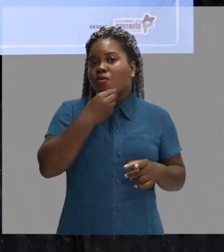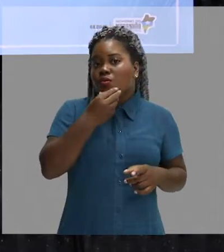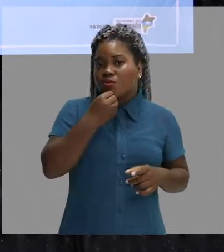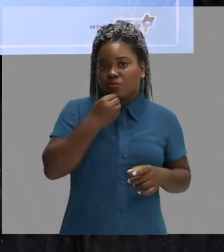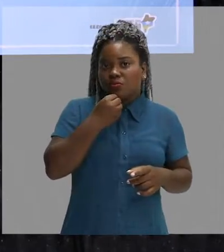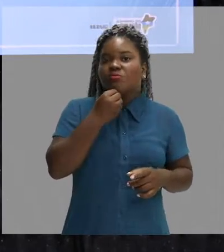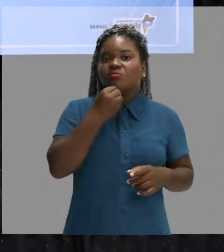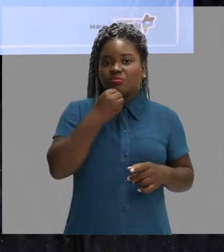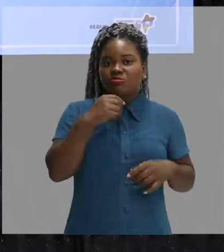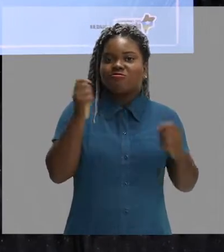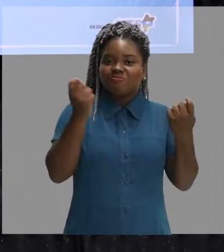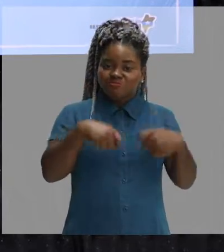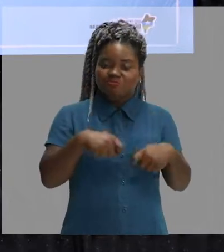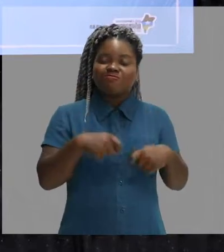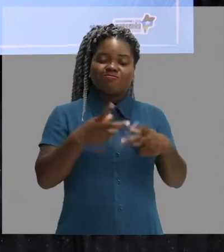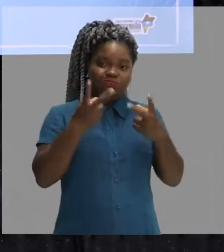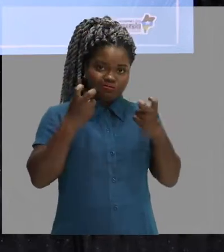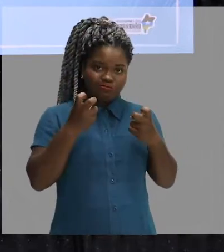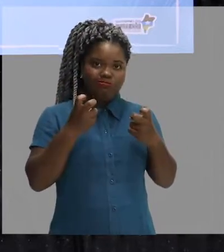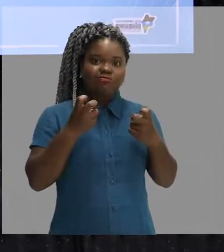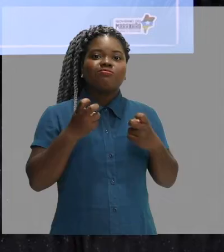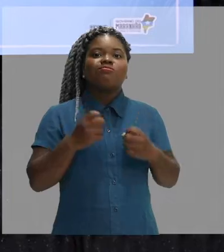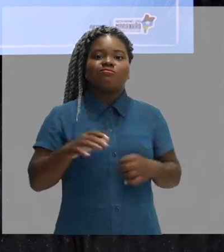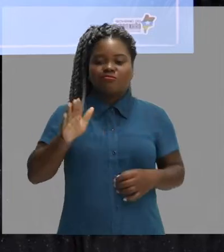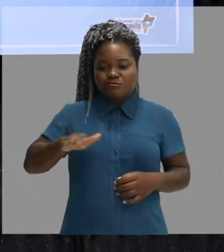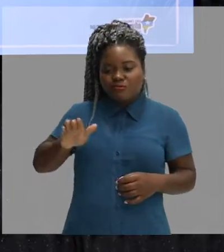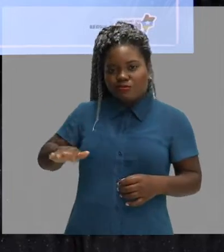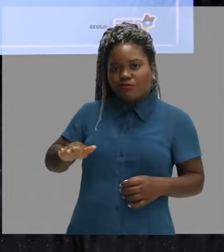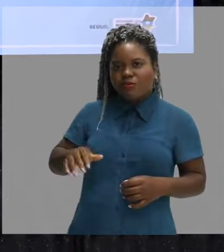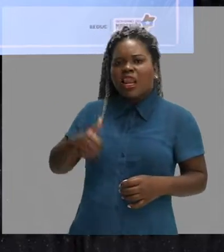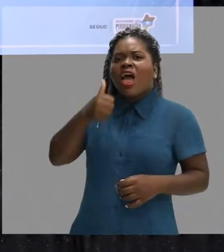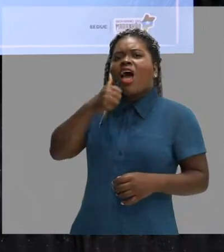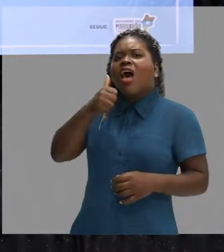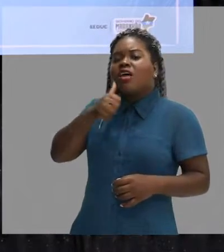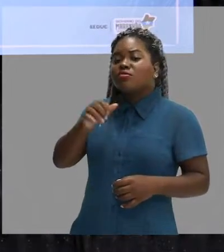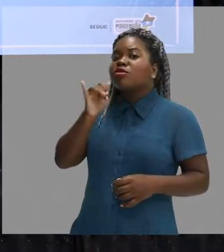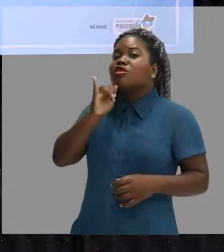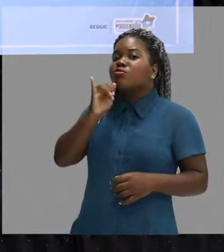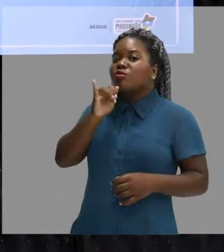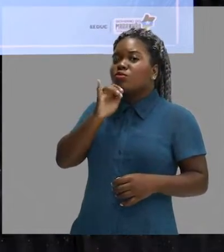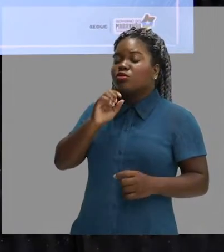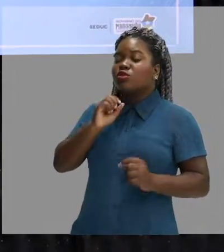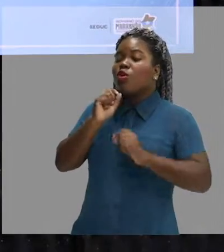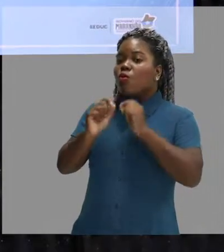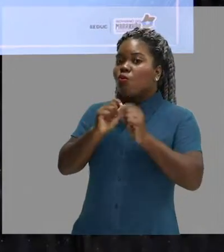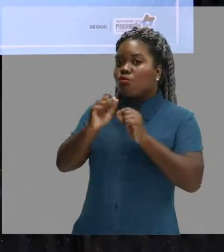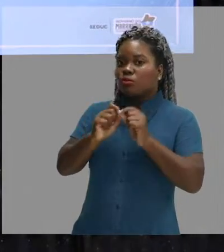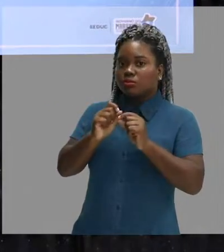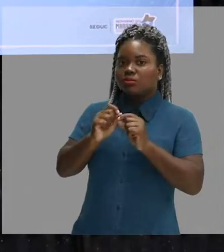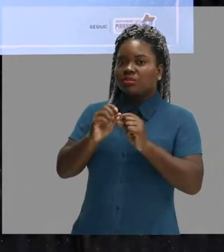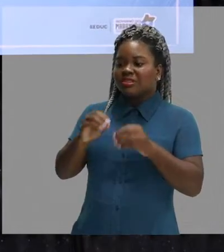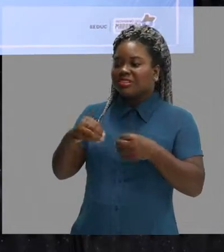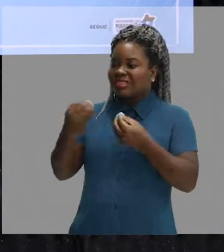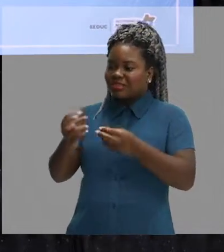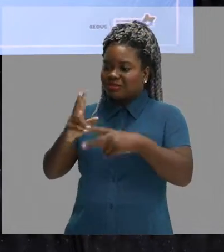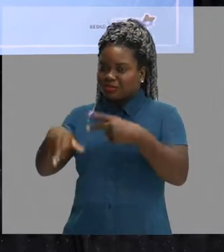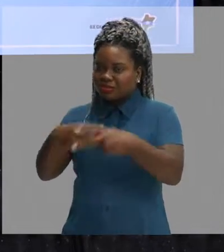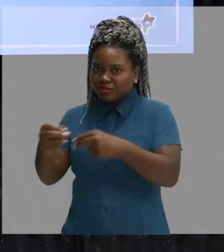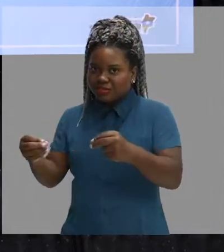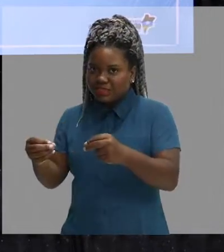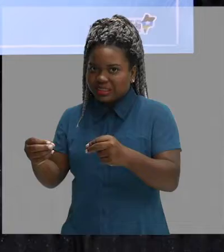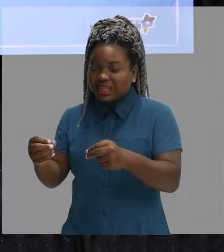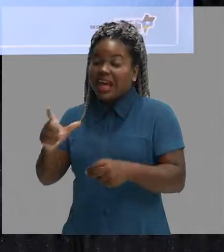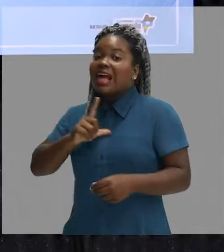na sua infância, certo? Então as meninas, por exemplo, o que normalmente elas ganham de presente? Elas ganham